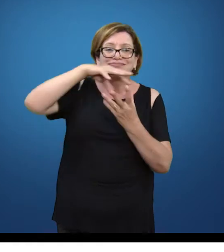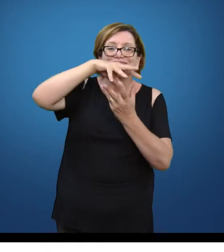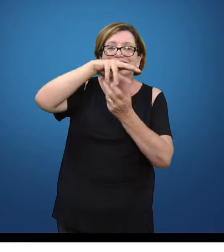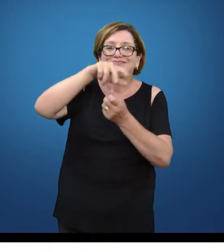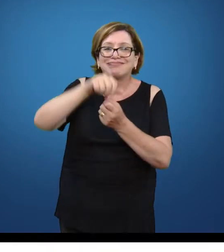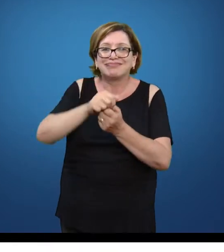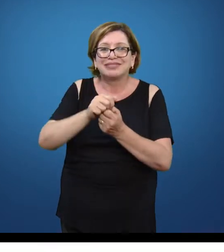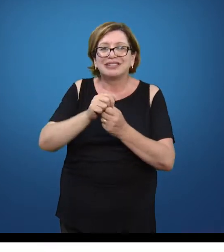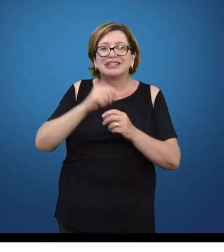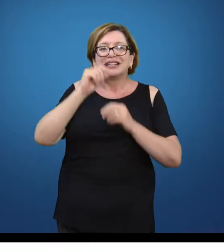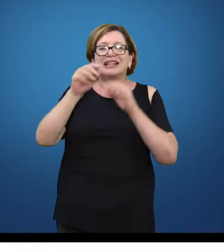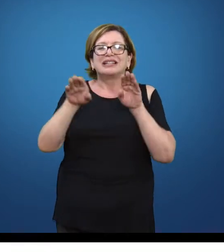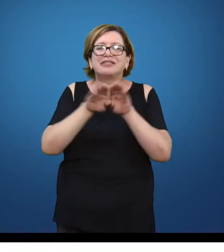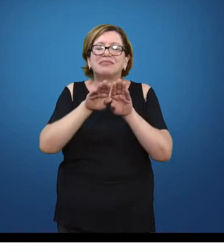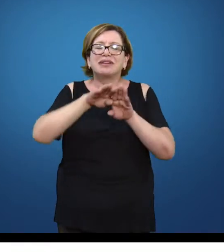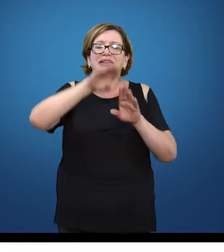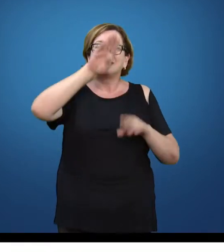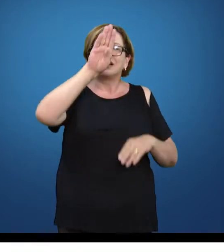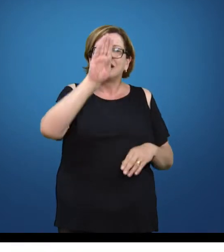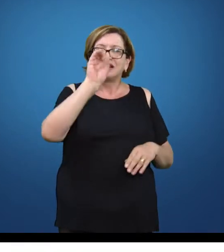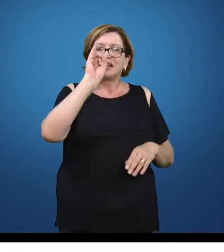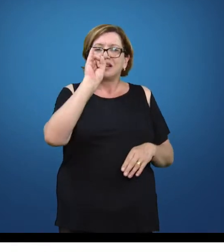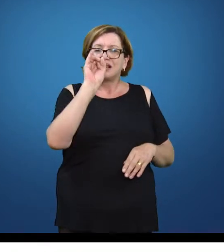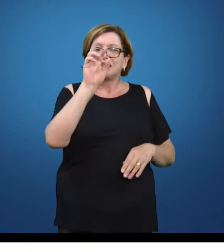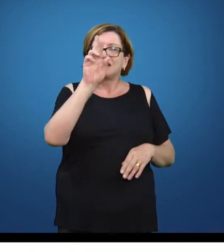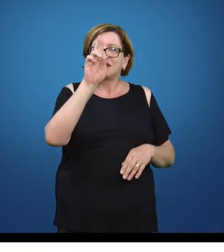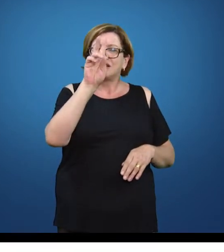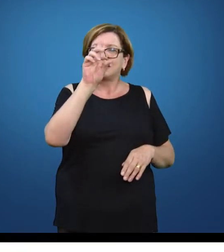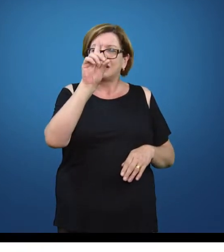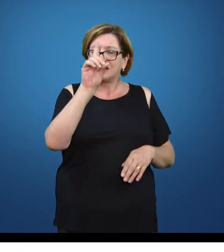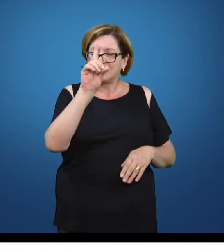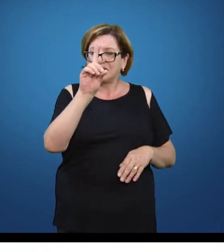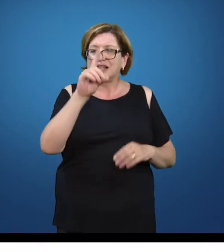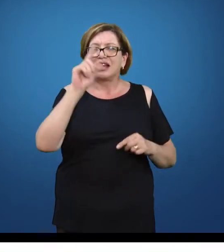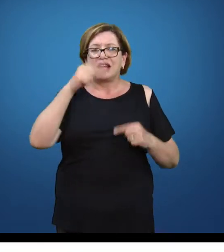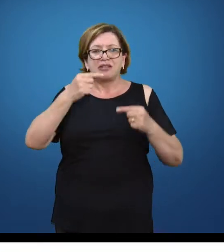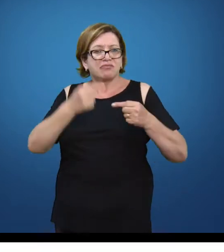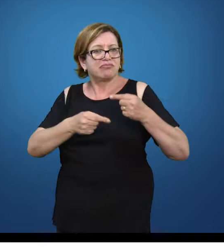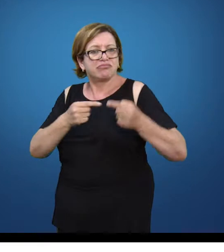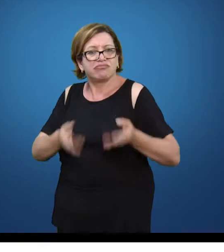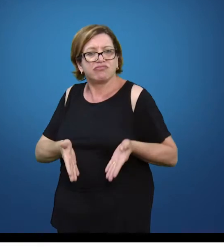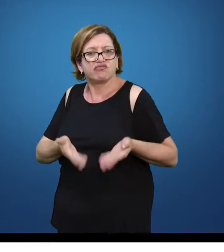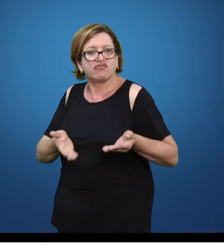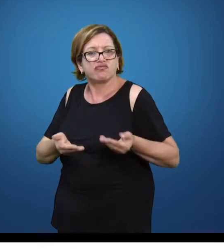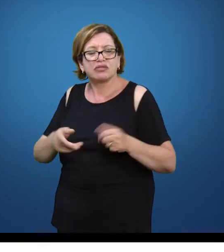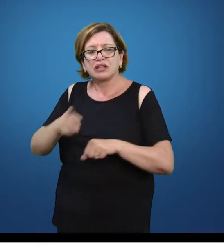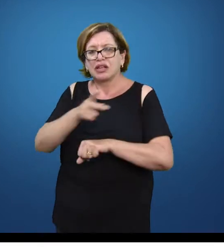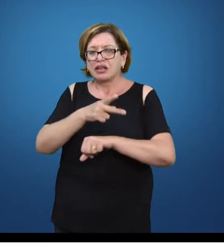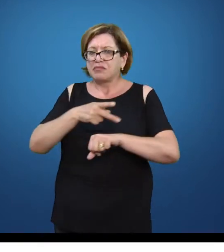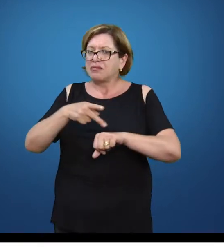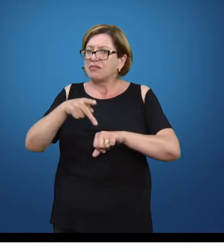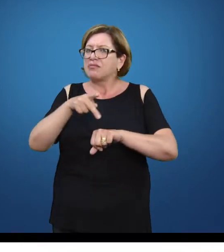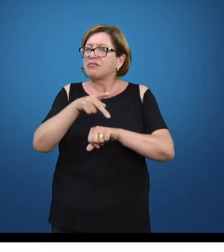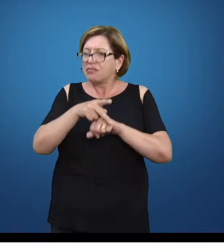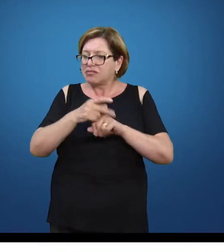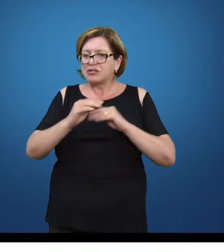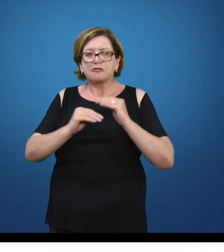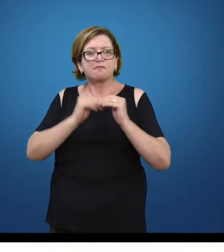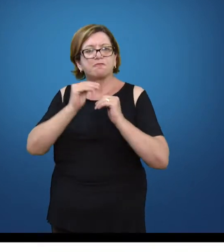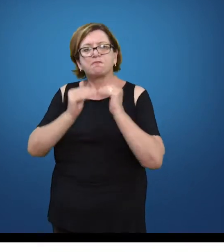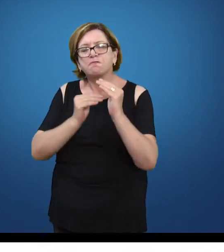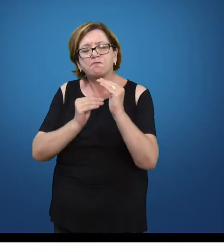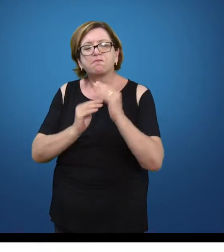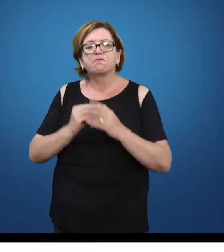o BIRD, né? Então são políticas de investimento que investem em países em